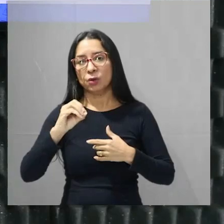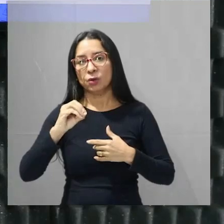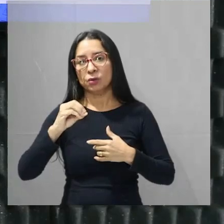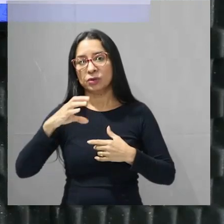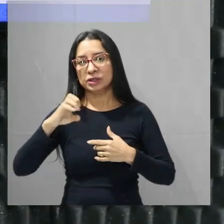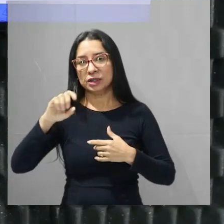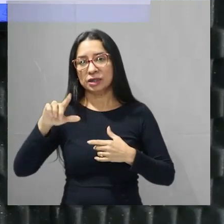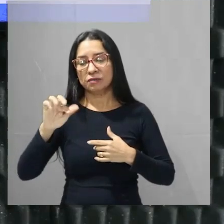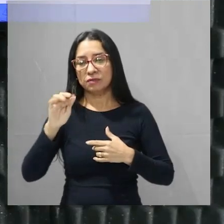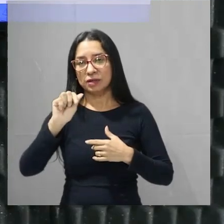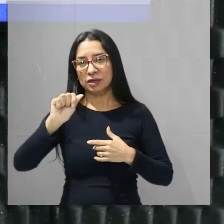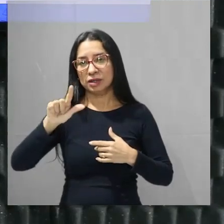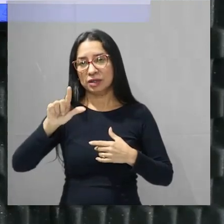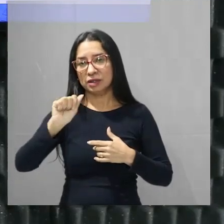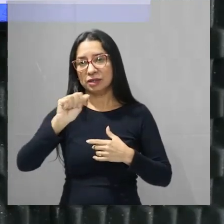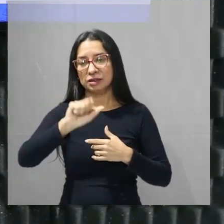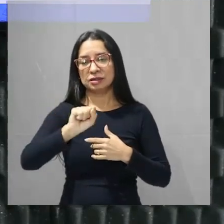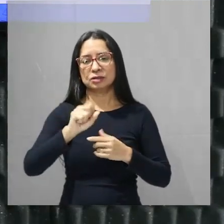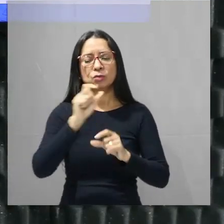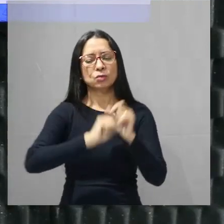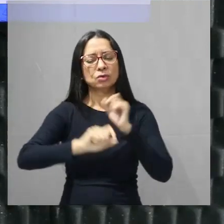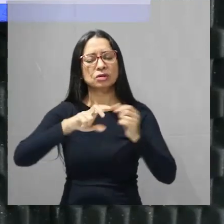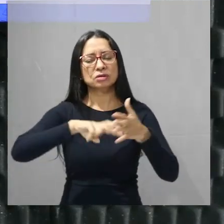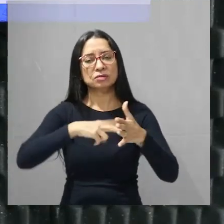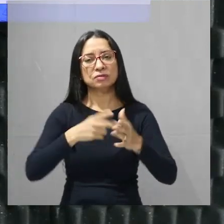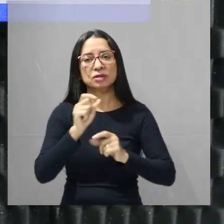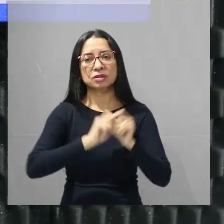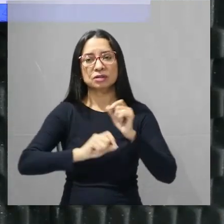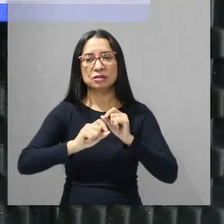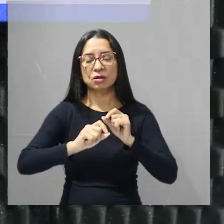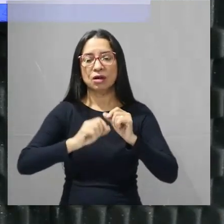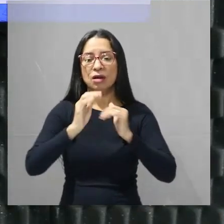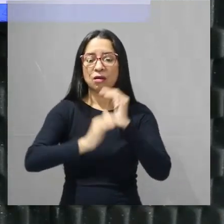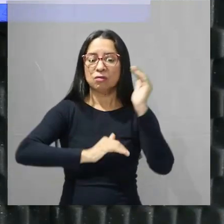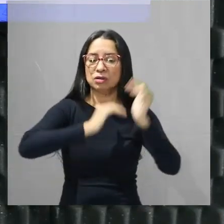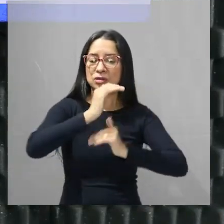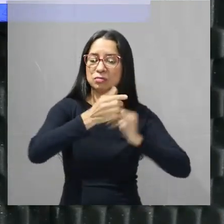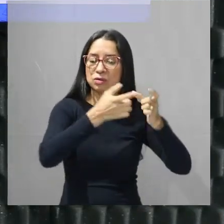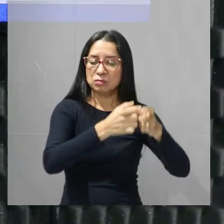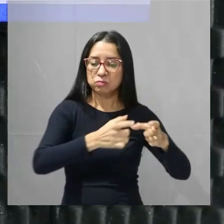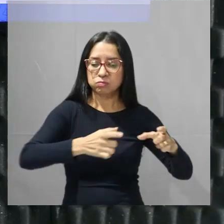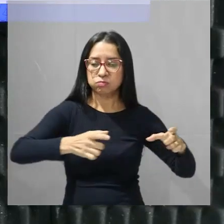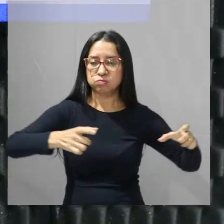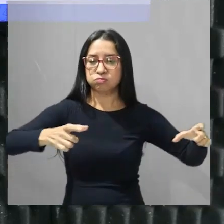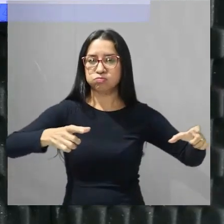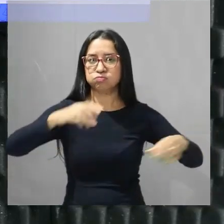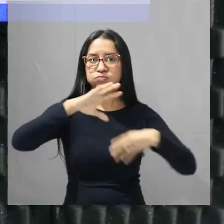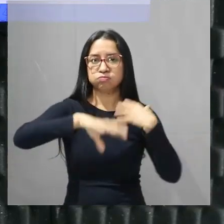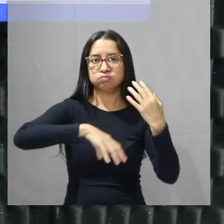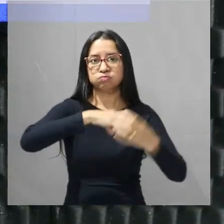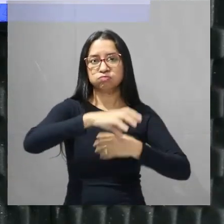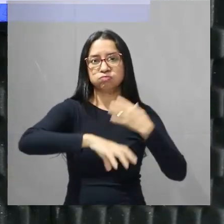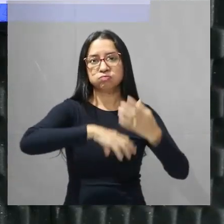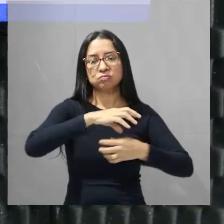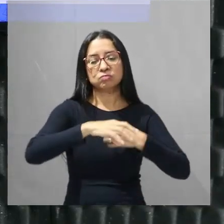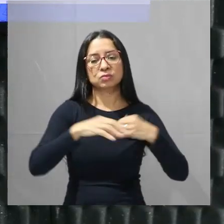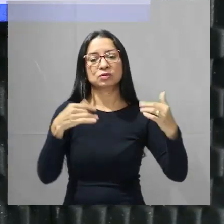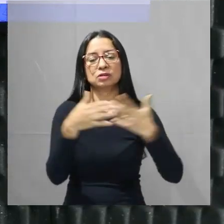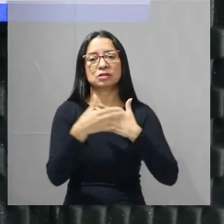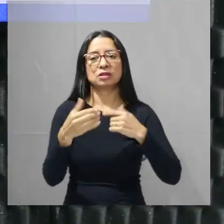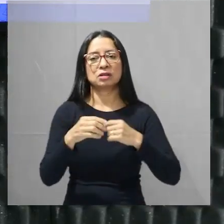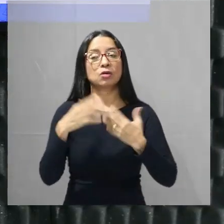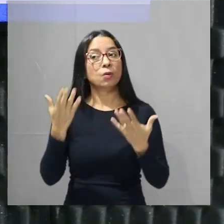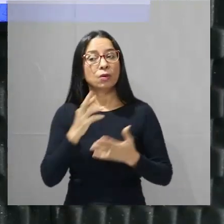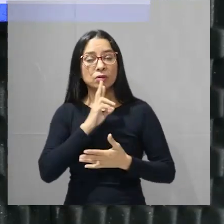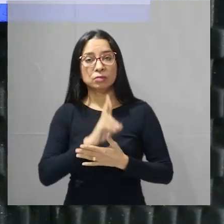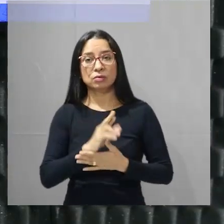de macrocefalia urbana. O que é isso, Marcos? É o crescimento desordenado das cidades. Qual é a consequência desse